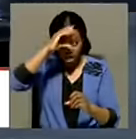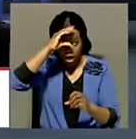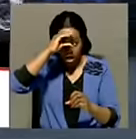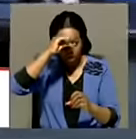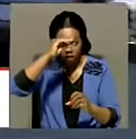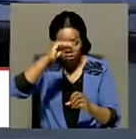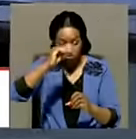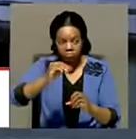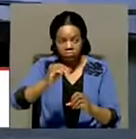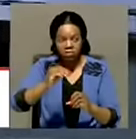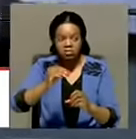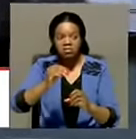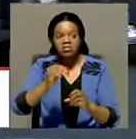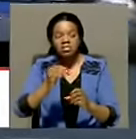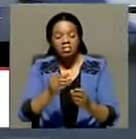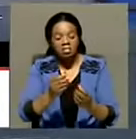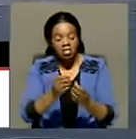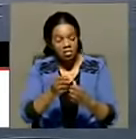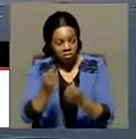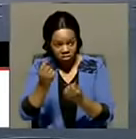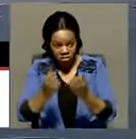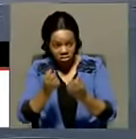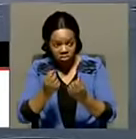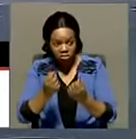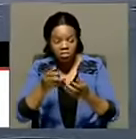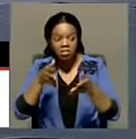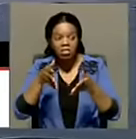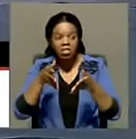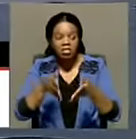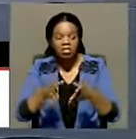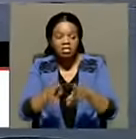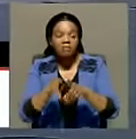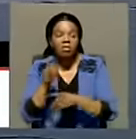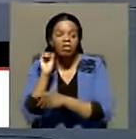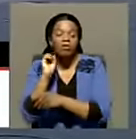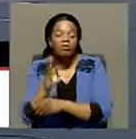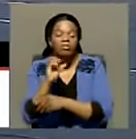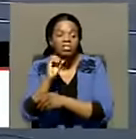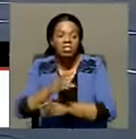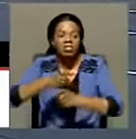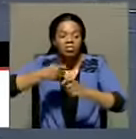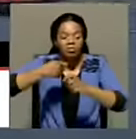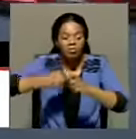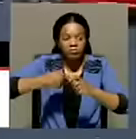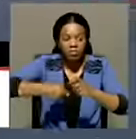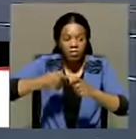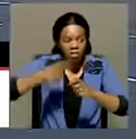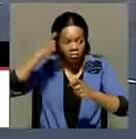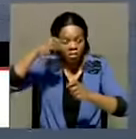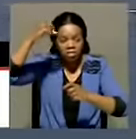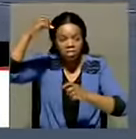assistente adjunto do Presidente Joe Biden e conselheiro sénior do Presidente para a Energia e